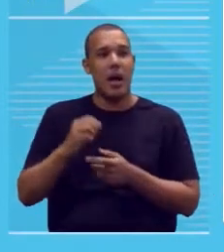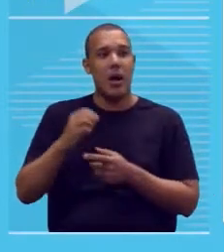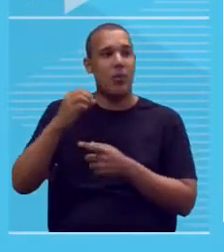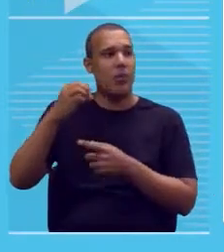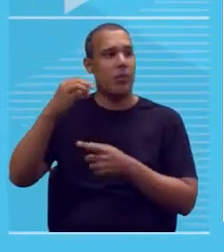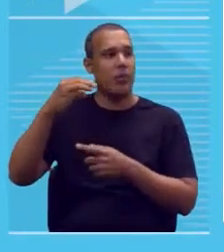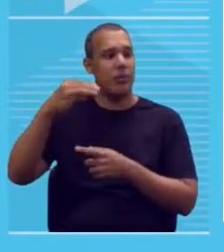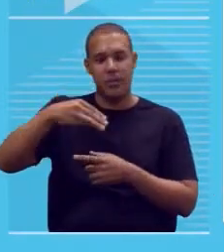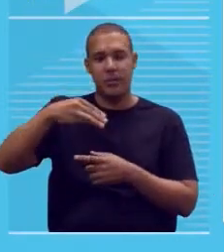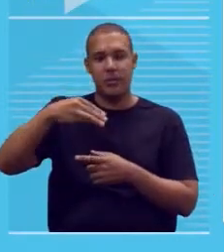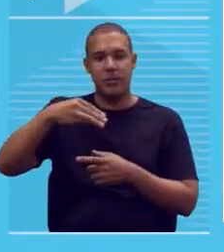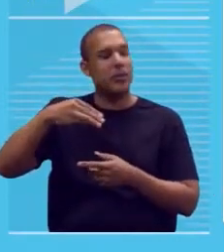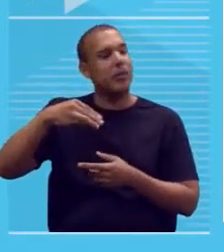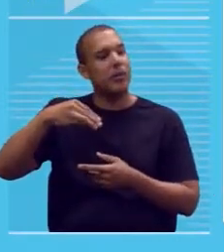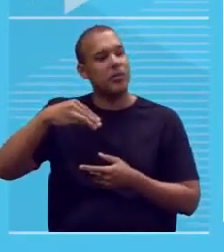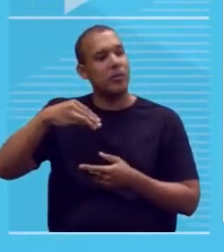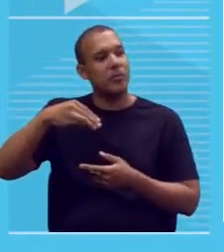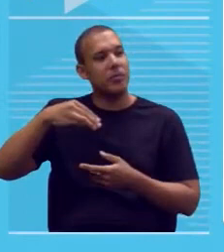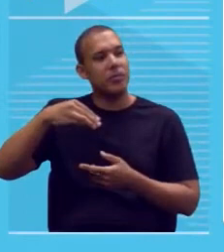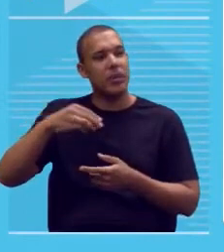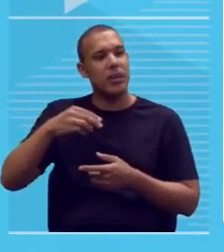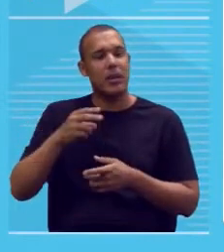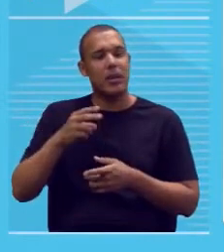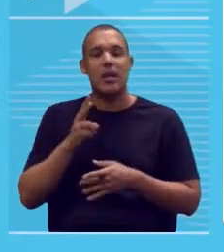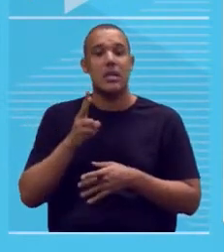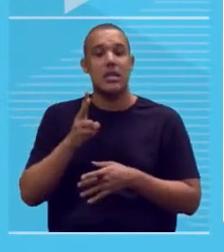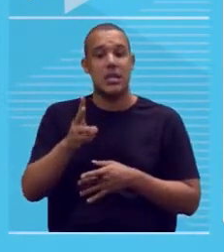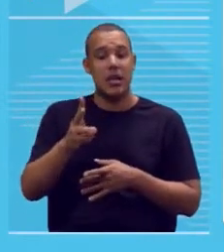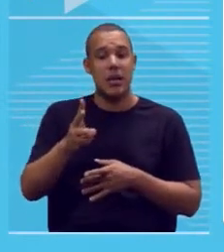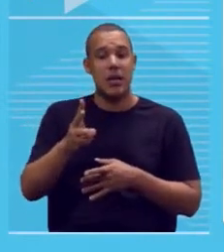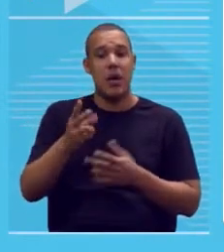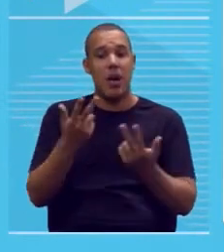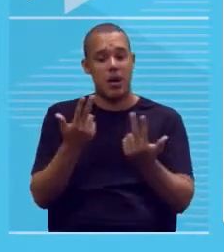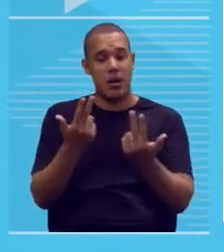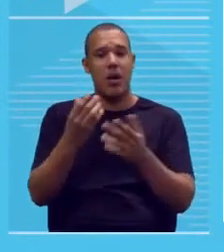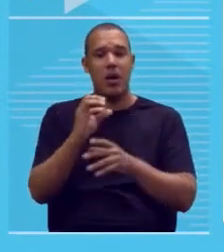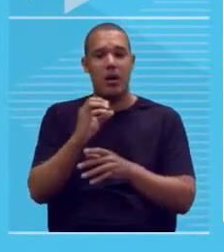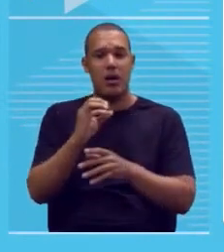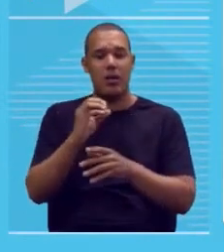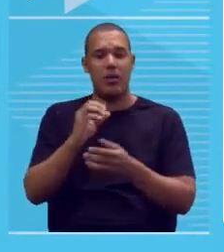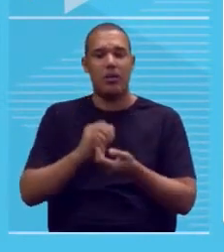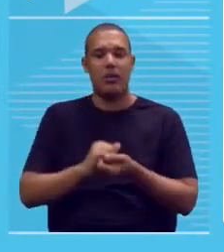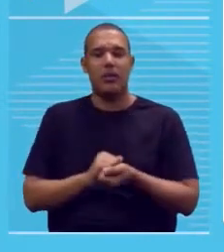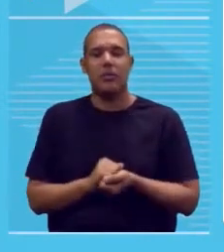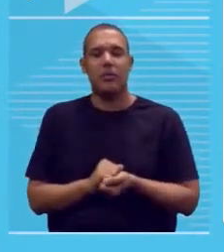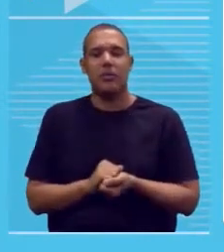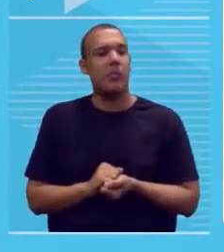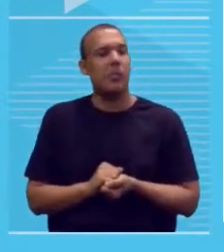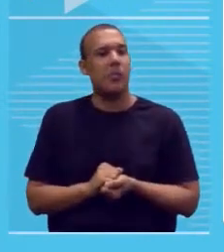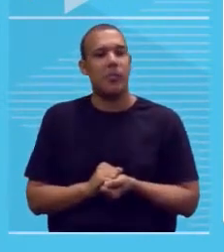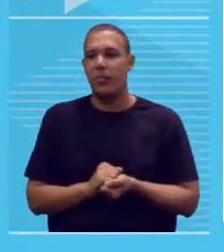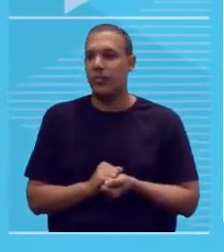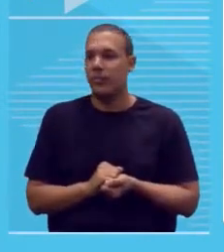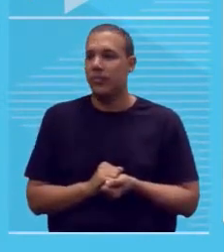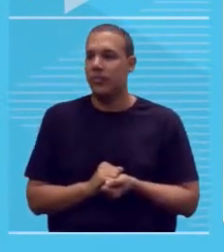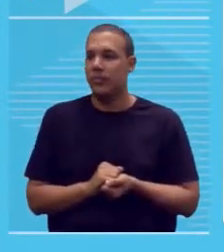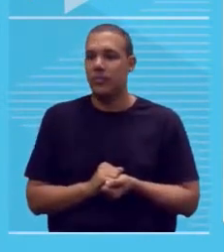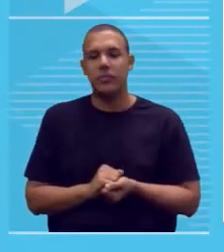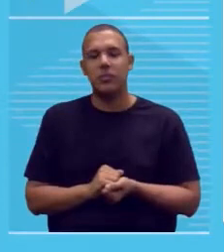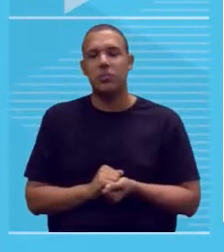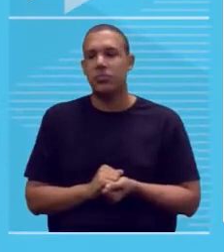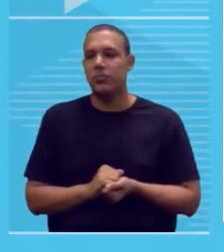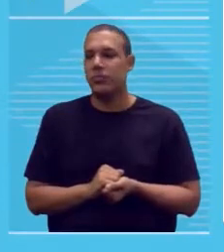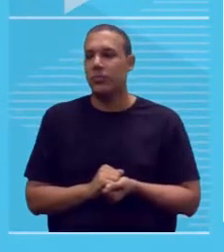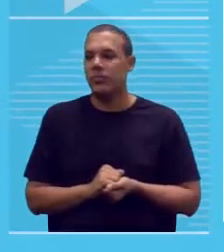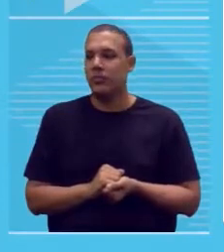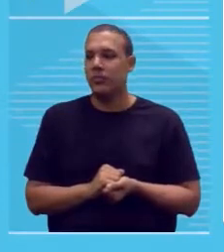coeficiente angular, professor, sempre será igual à tangente do ângulo. O que acontece é que